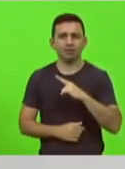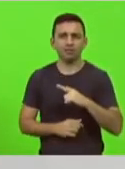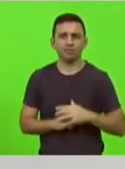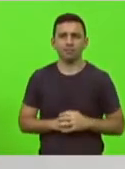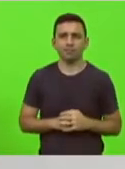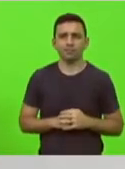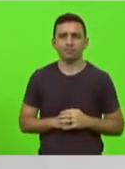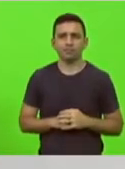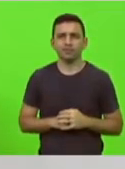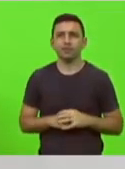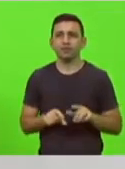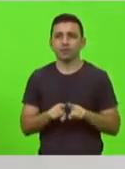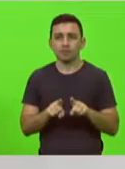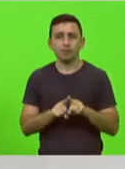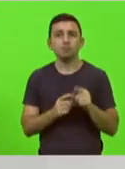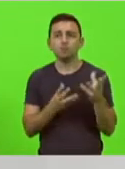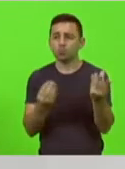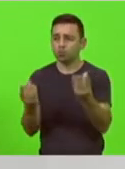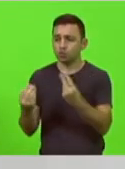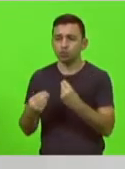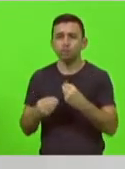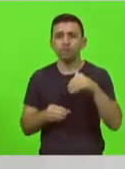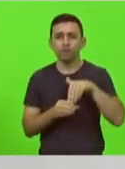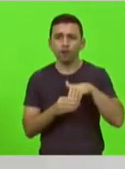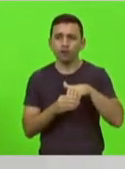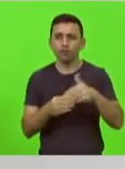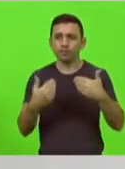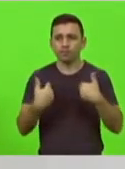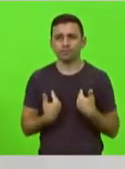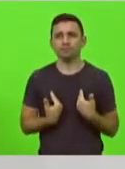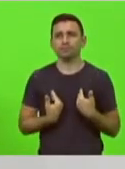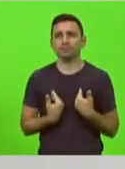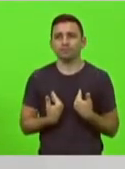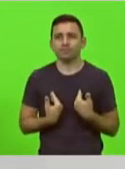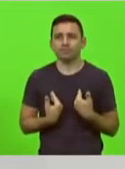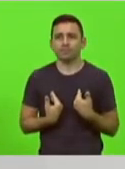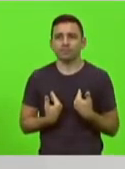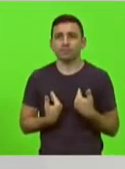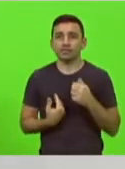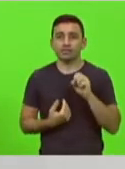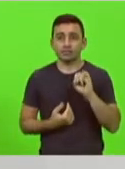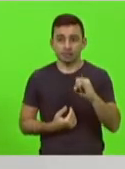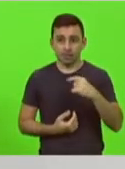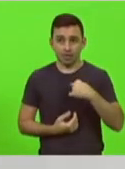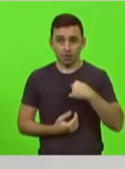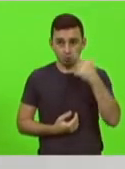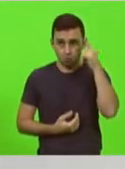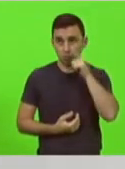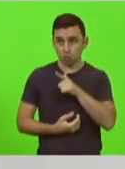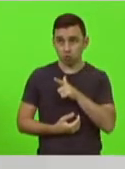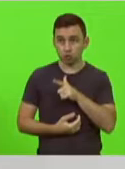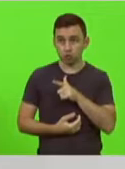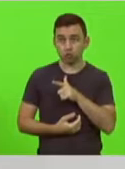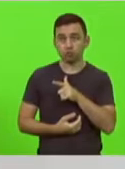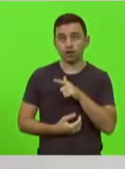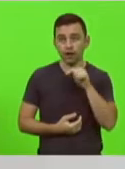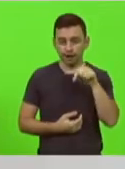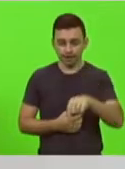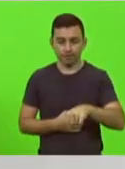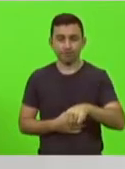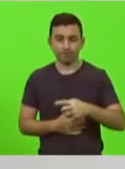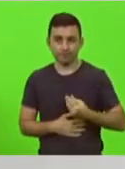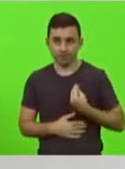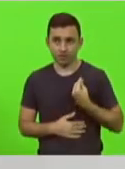e de muitos eleitores e eleitoras. Se eu estou ocupando-o, é